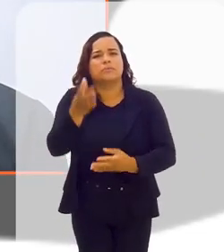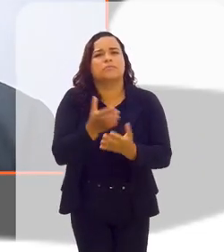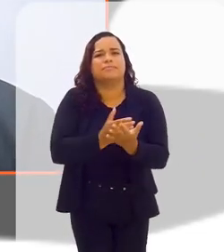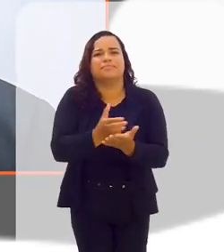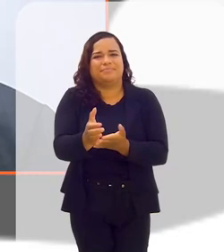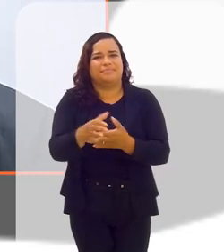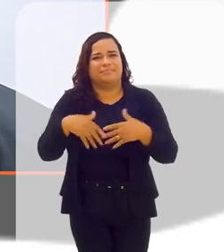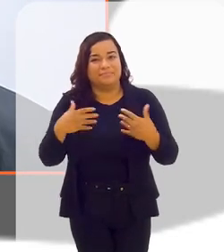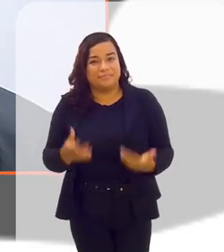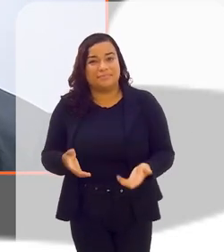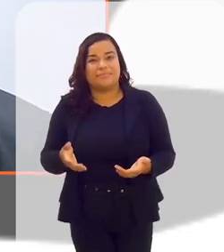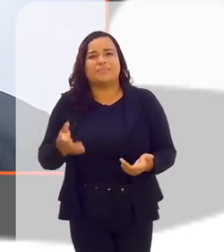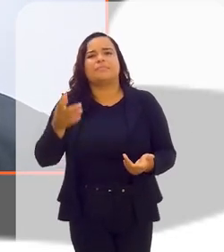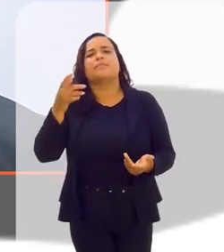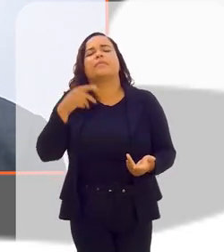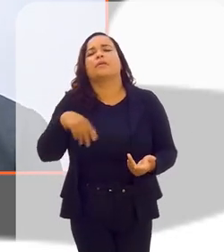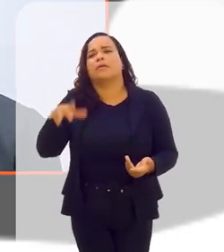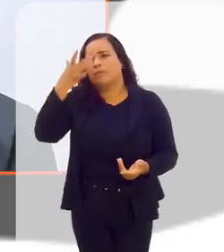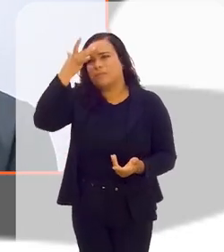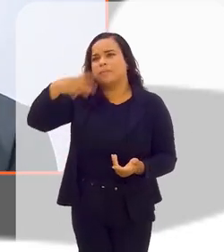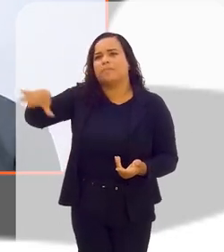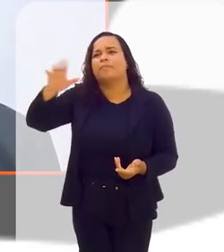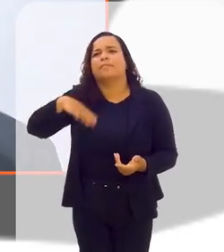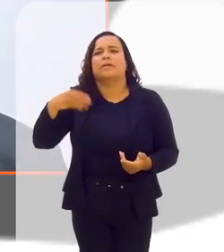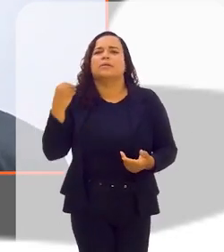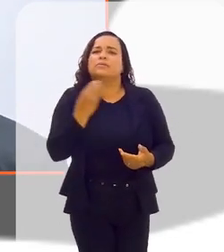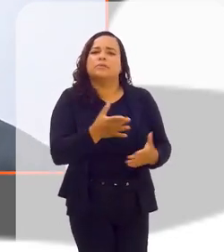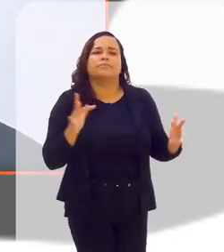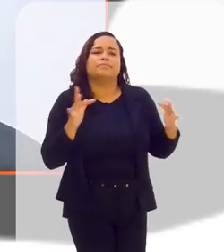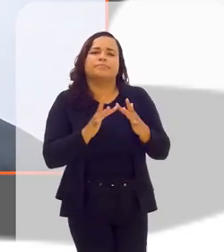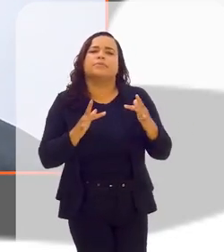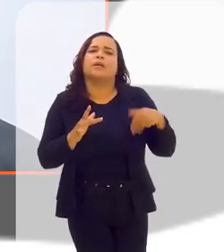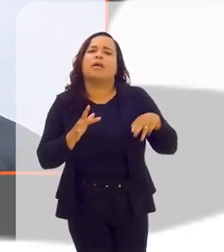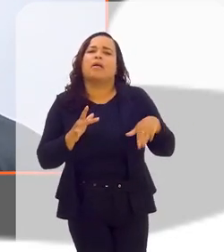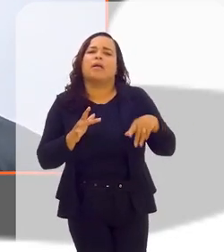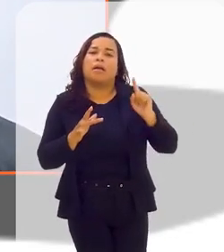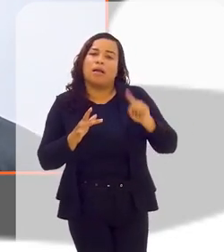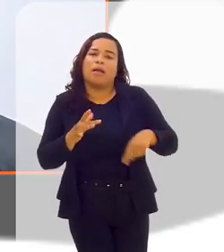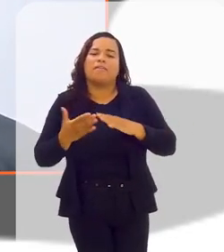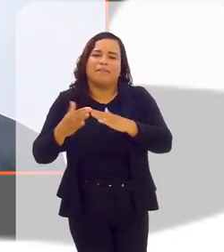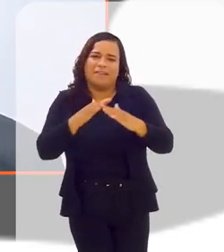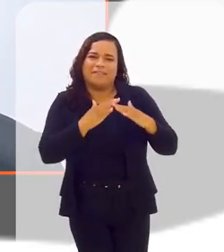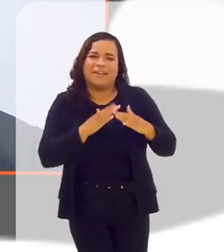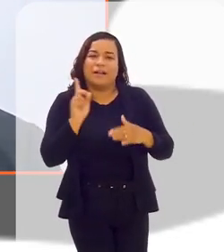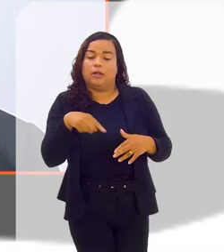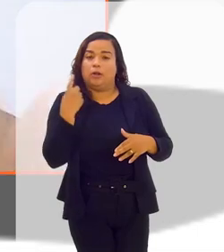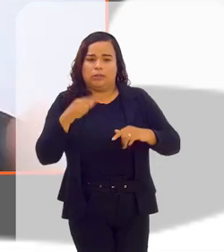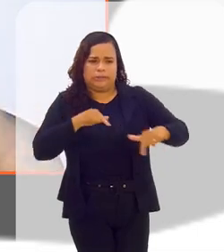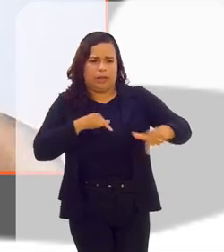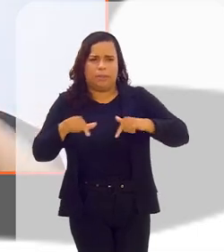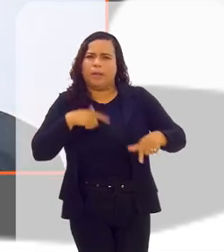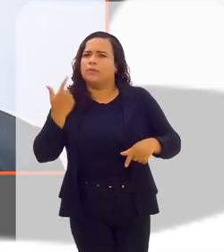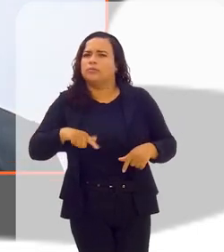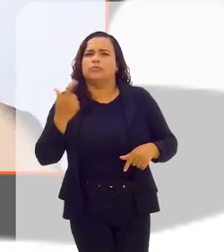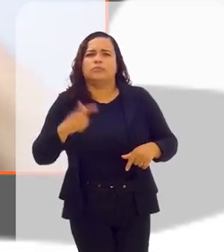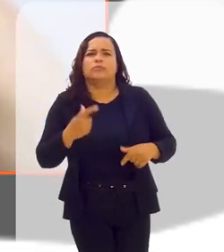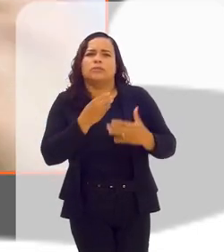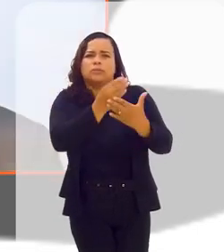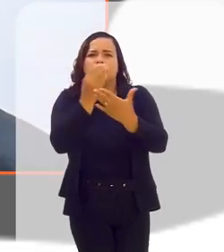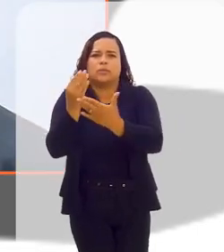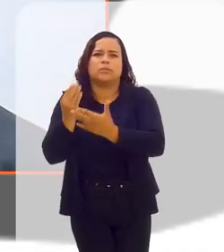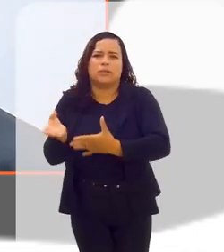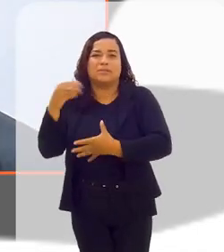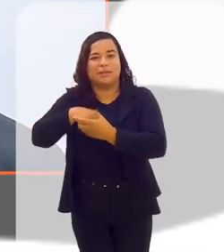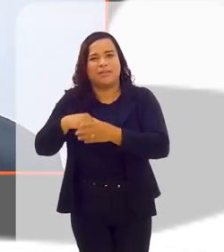aí, público que veio muito, que deu essa conexão, foi com a favela. E a gente até então não tinha esse trabalho de fazer a